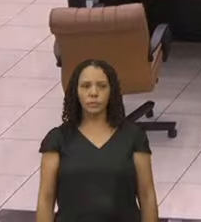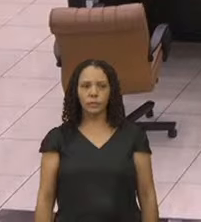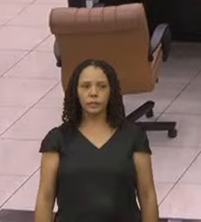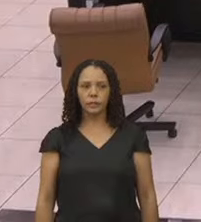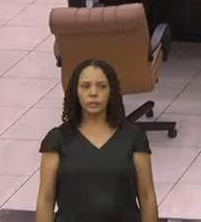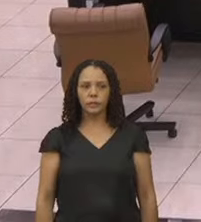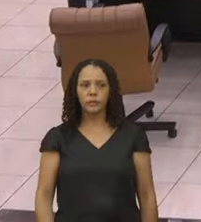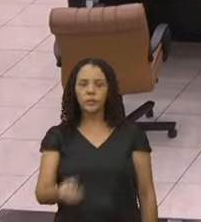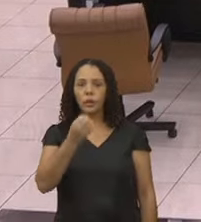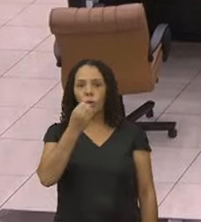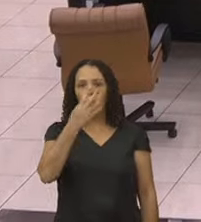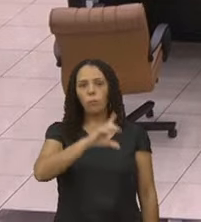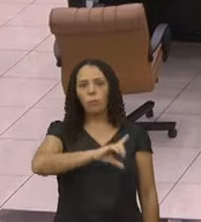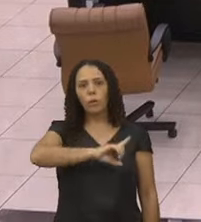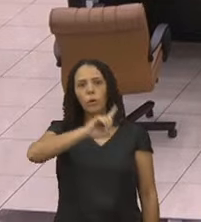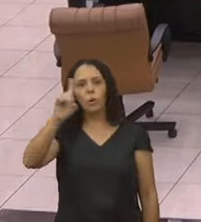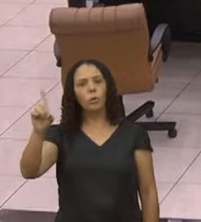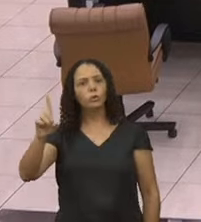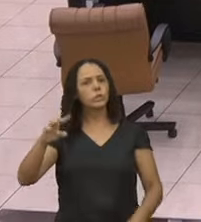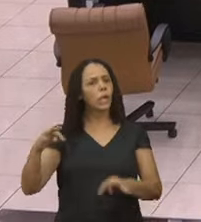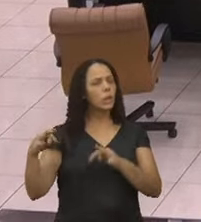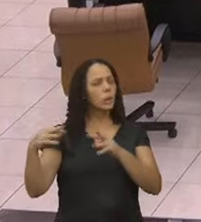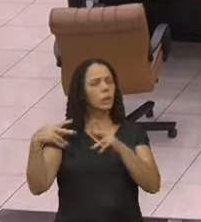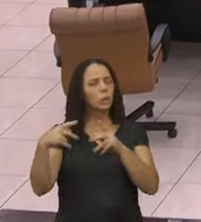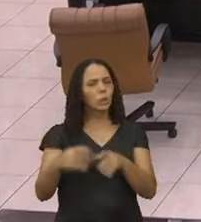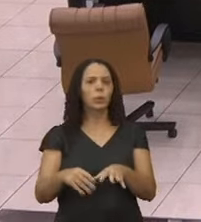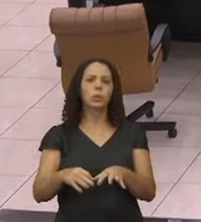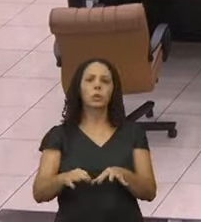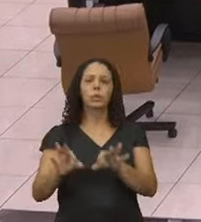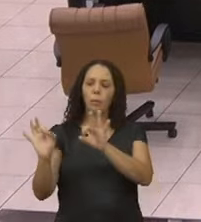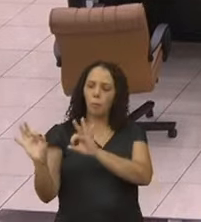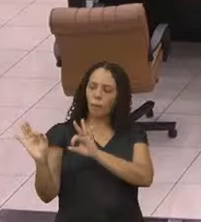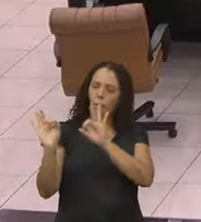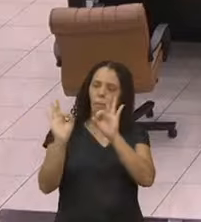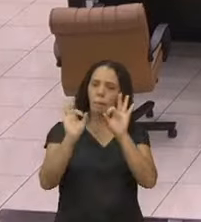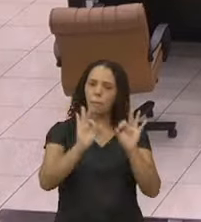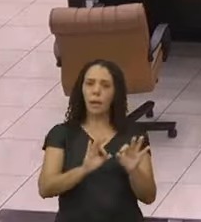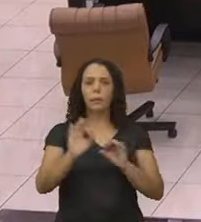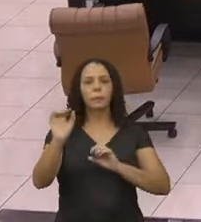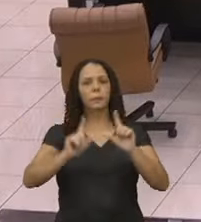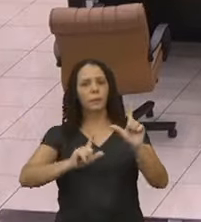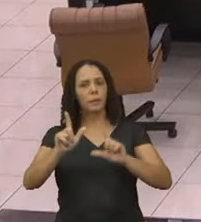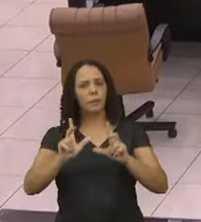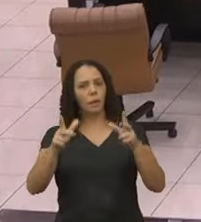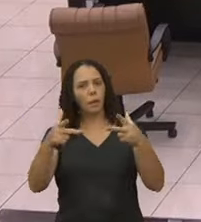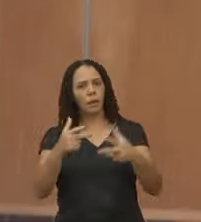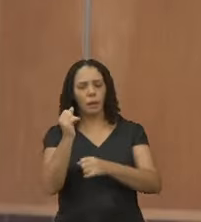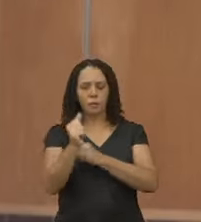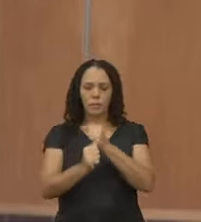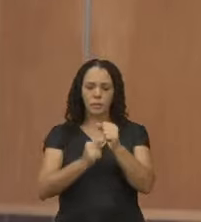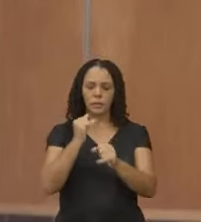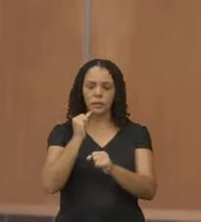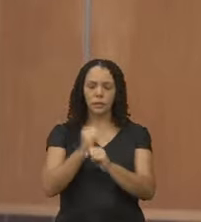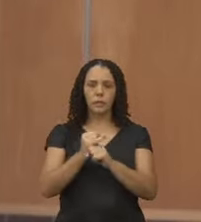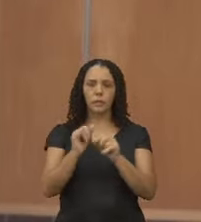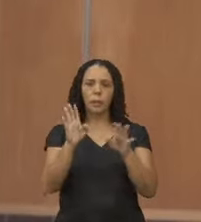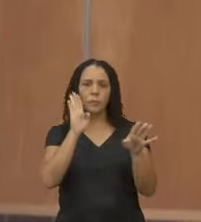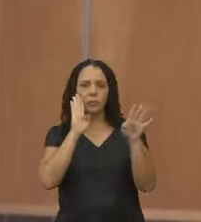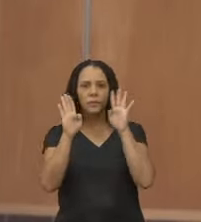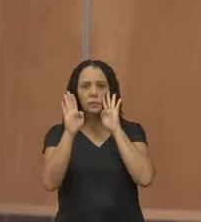Bom dia a todos que nos assistem ao vivo pela TV Câmara, os internautas, Facebook. Cumprimentar aqui nossos